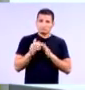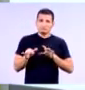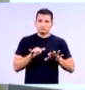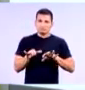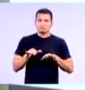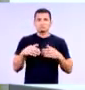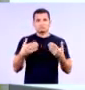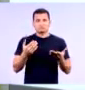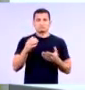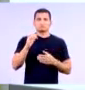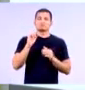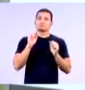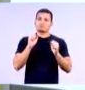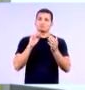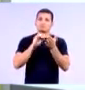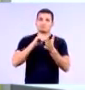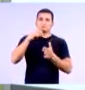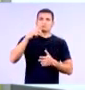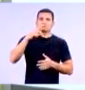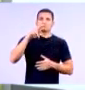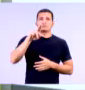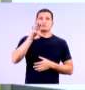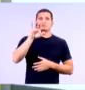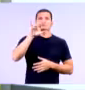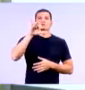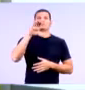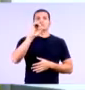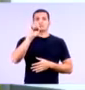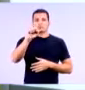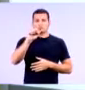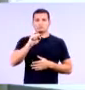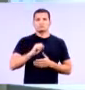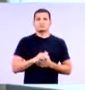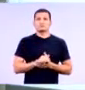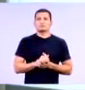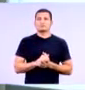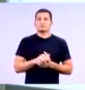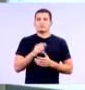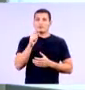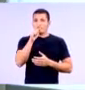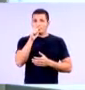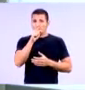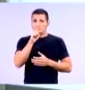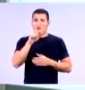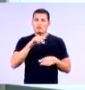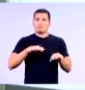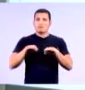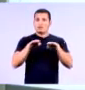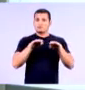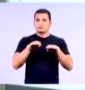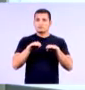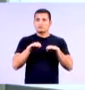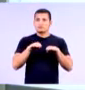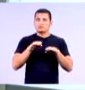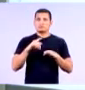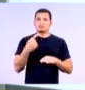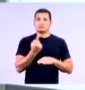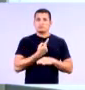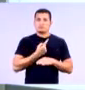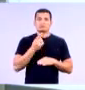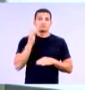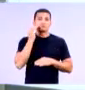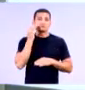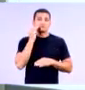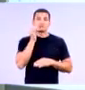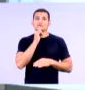já são públicos automaticamente, né? E esse aqui é um padrão, o que nós vamos ver aqui é um